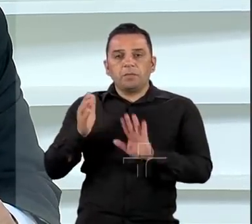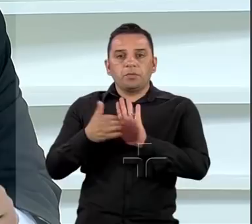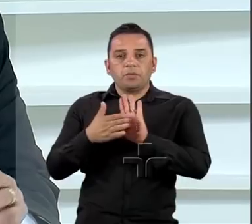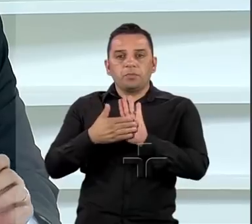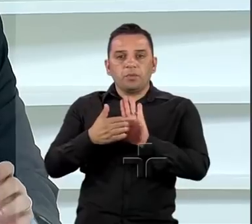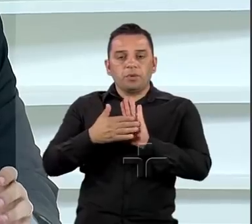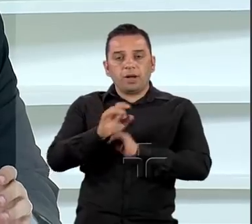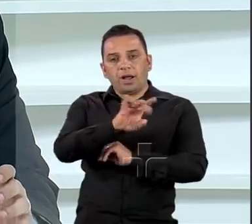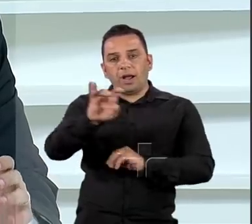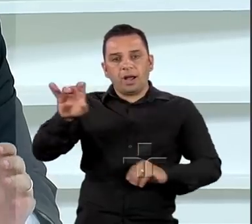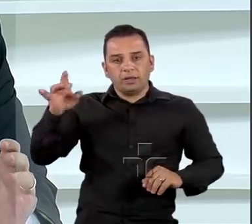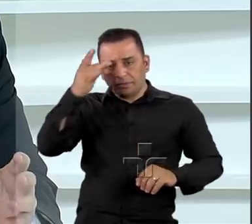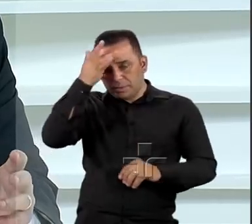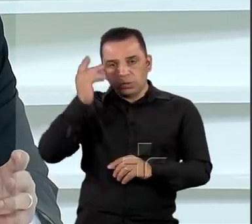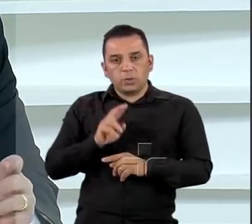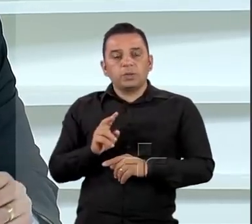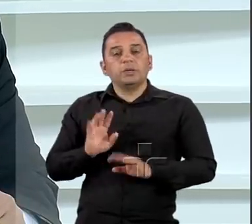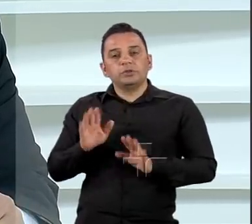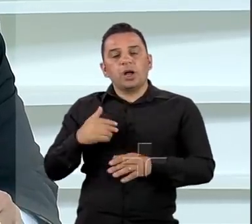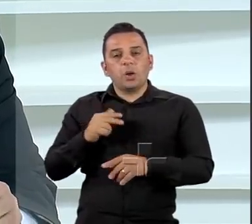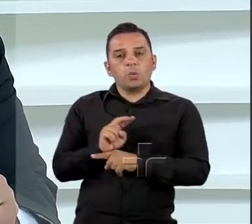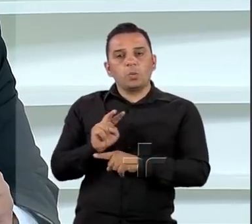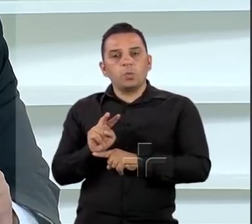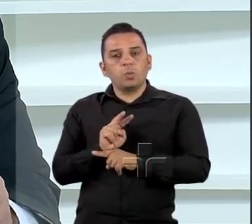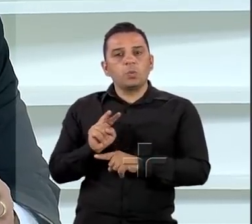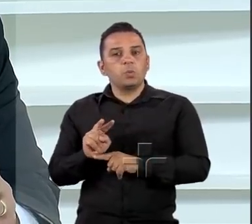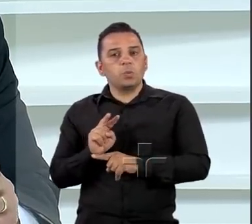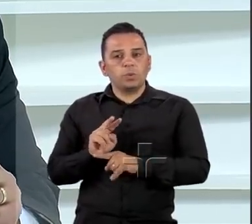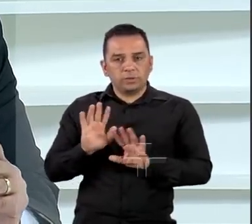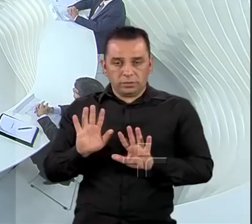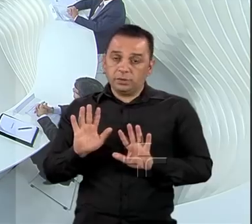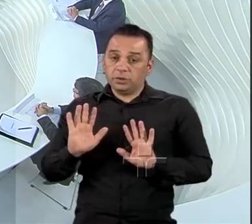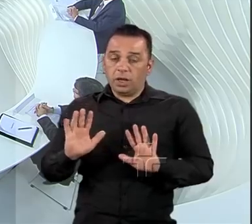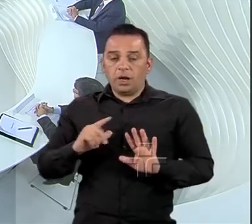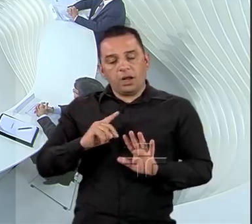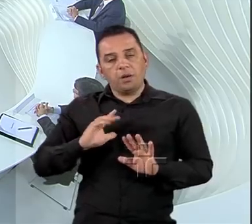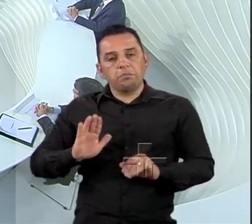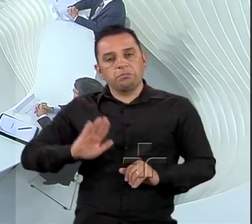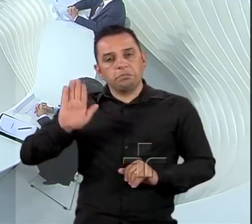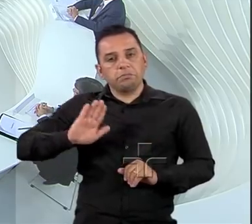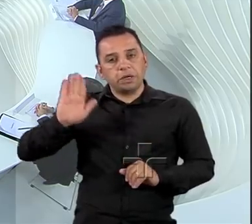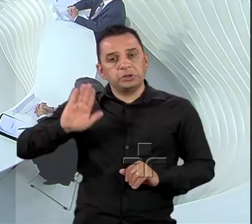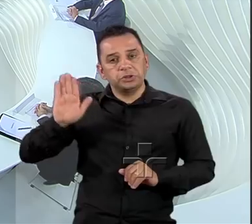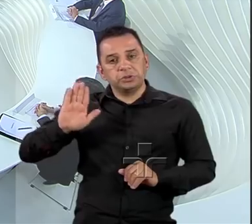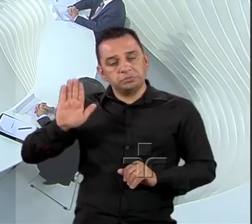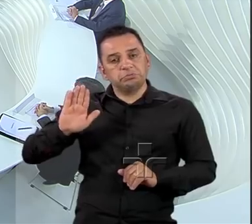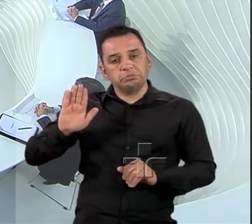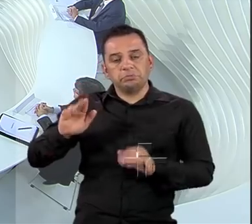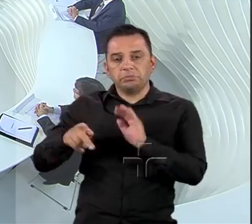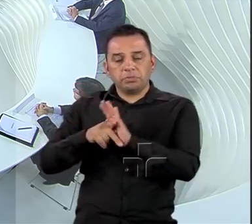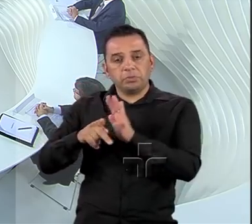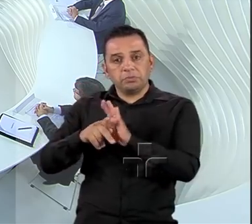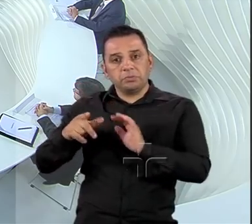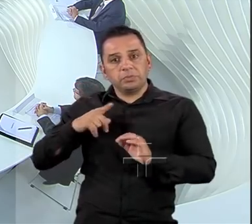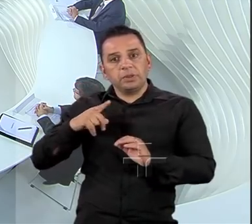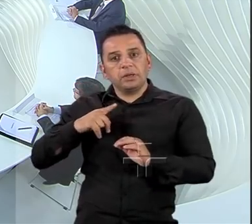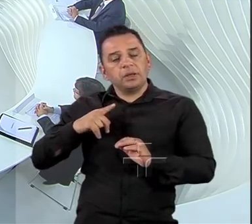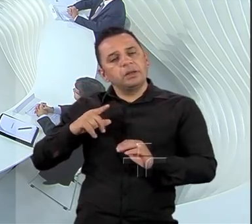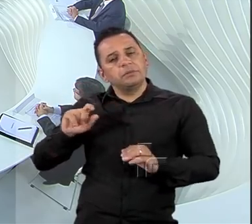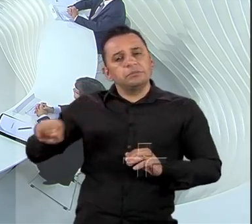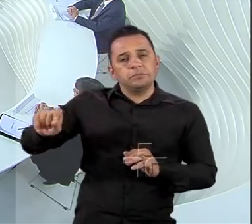coordenadores que nos apresentem brevemente o que cada um dos partidos pretendem fazer se